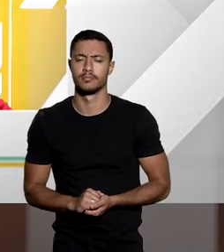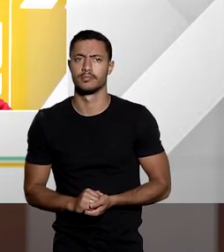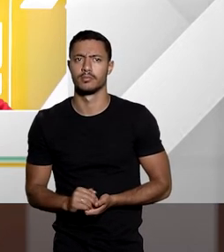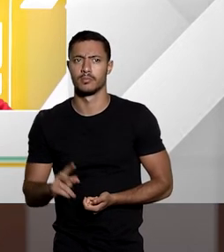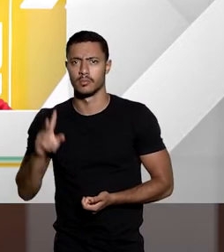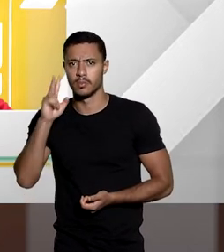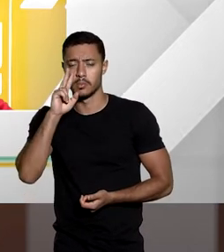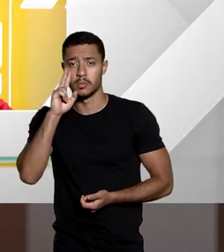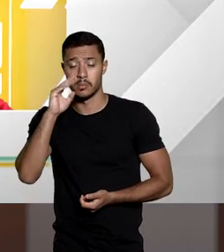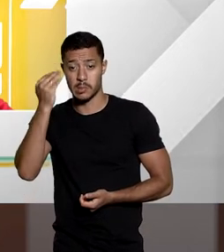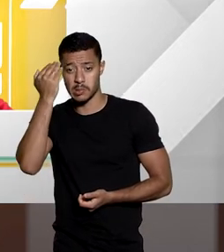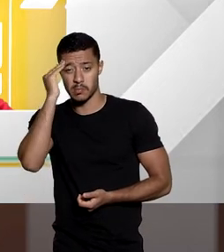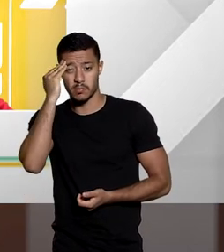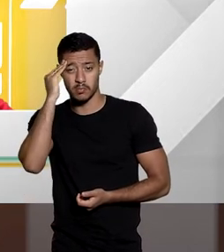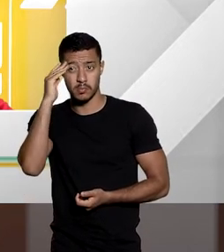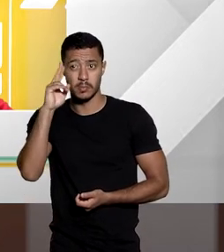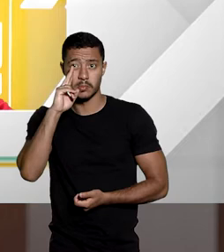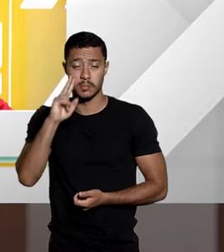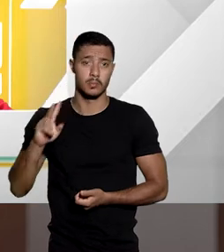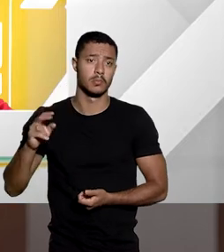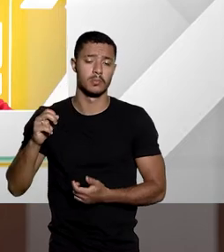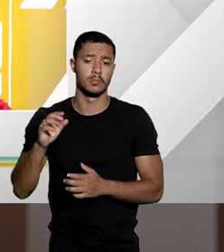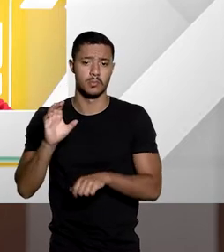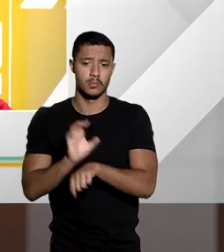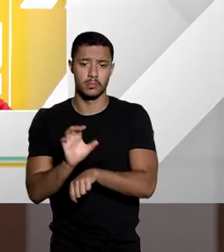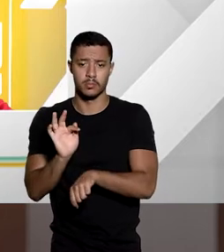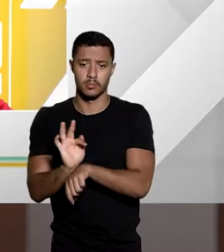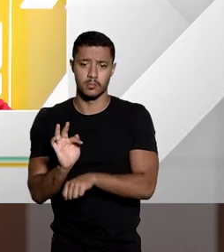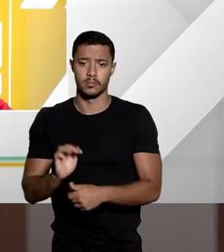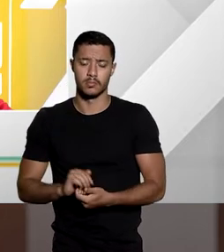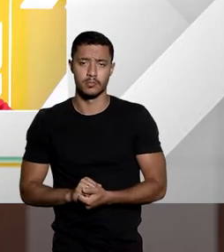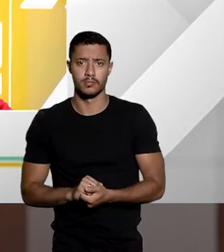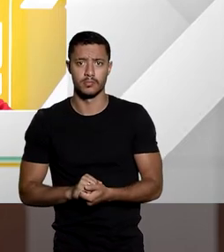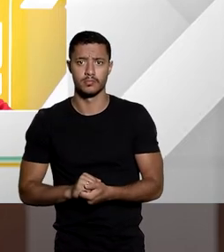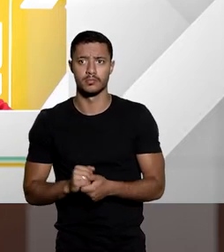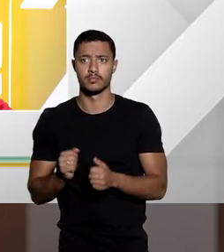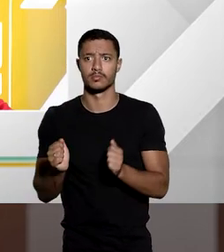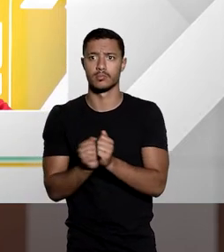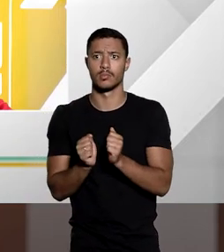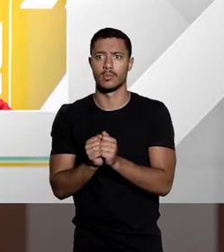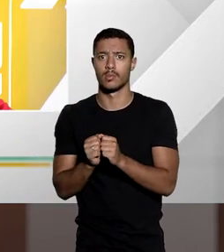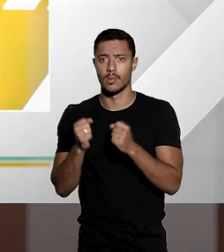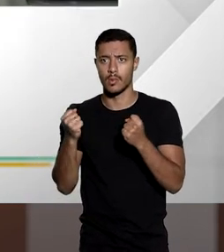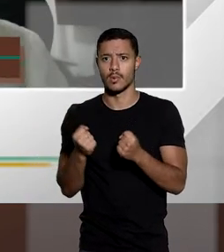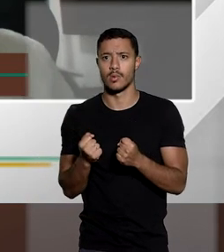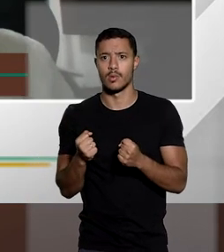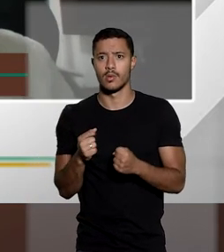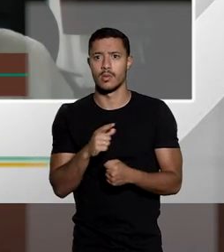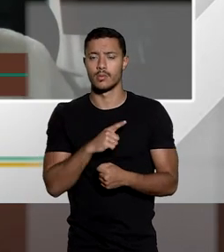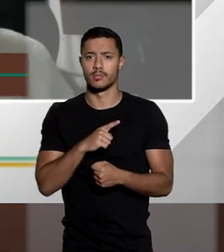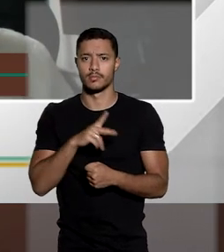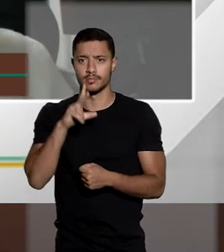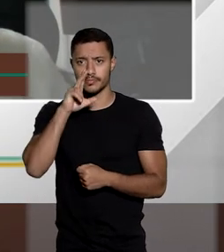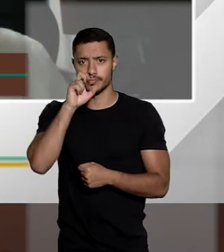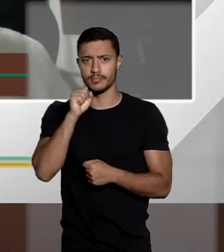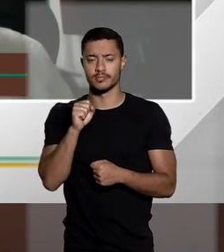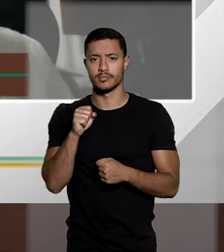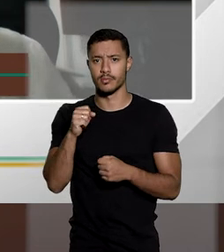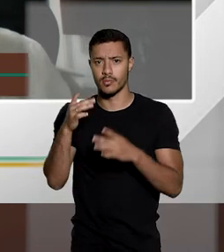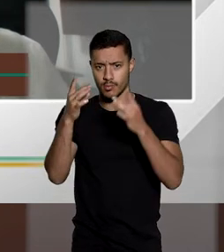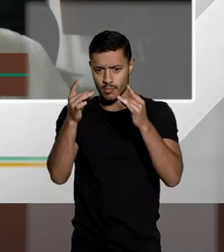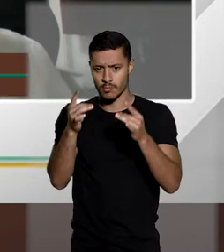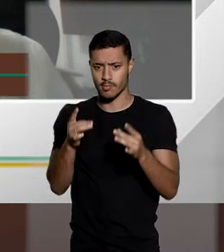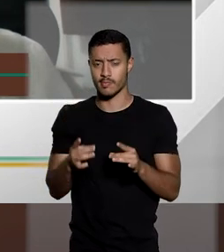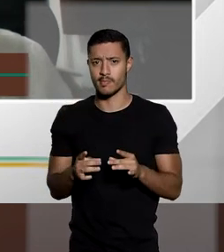Ora, pela competência prevista na Constituição, a União tem competência para estabelecer